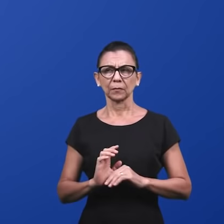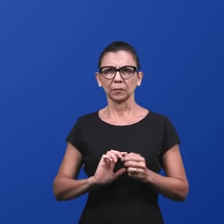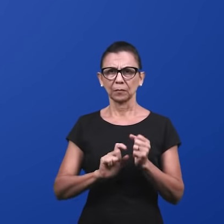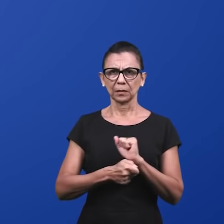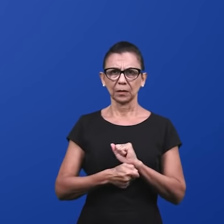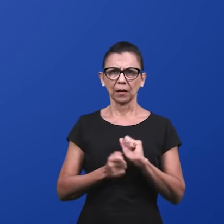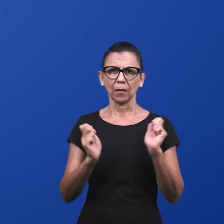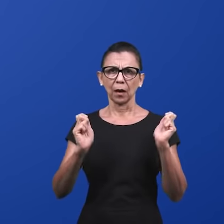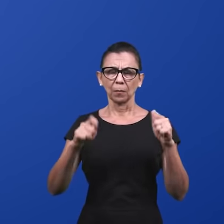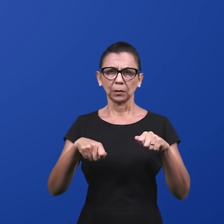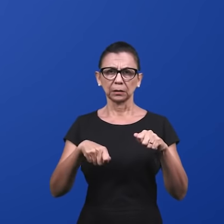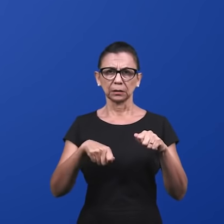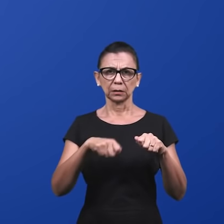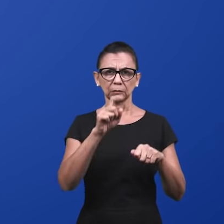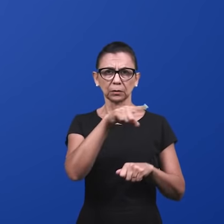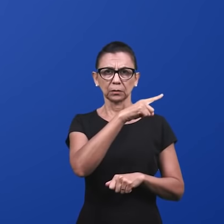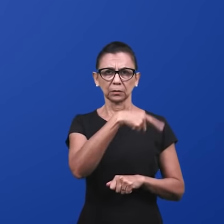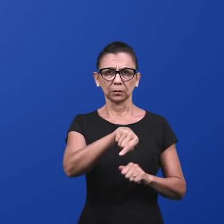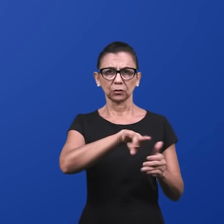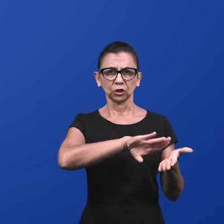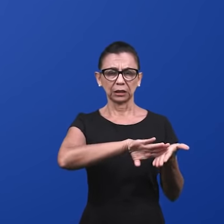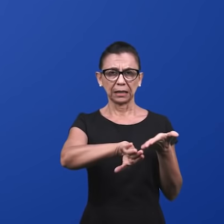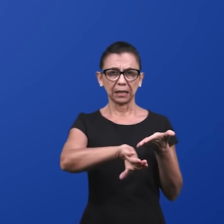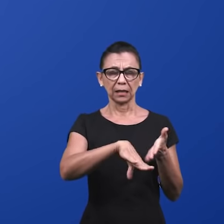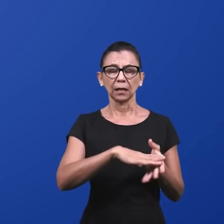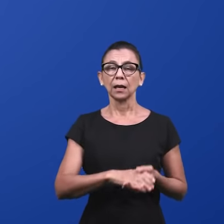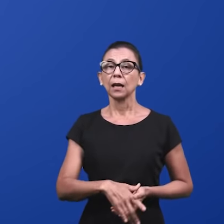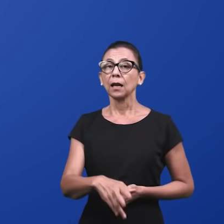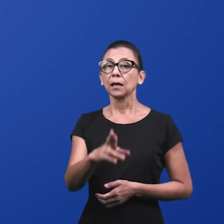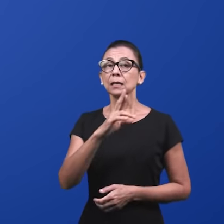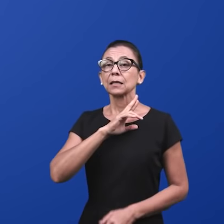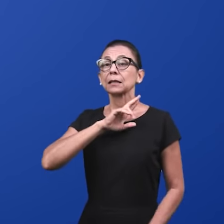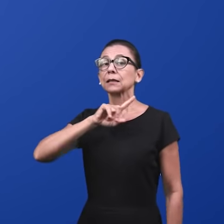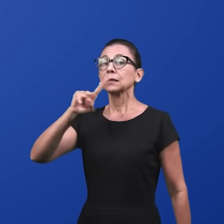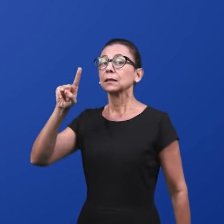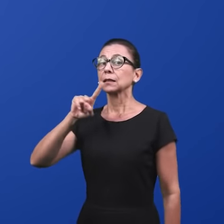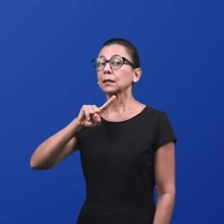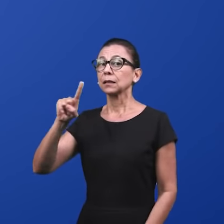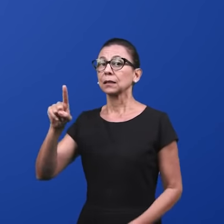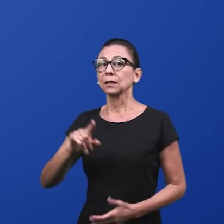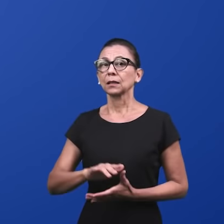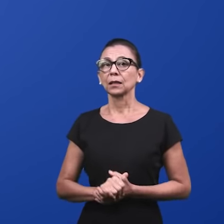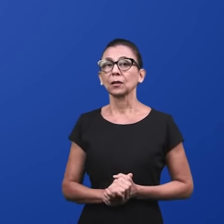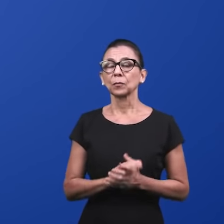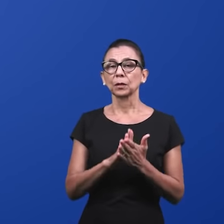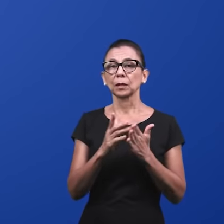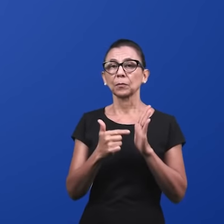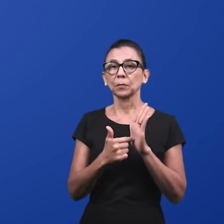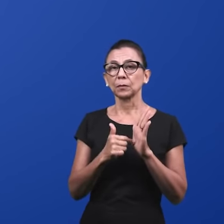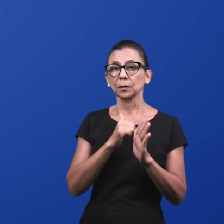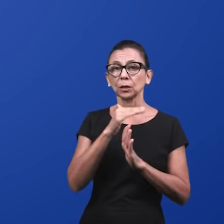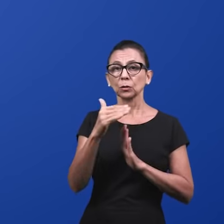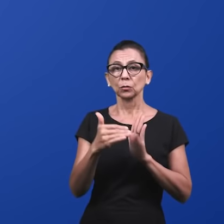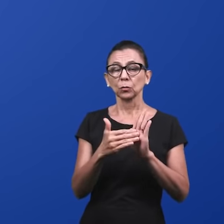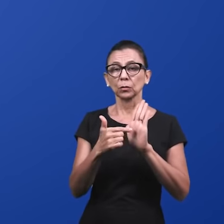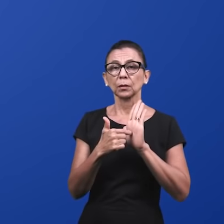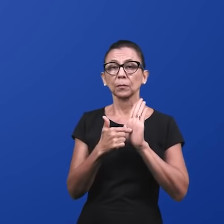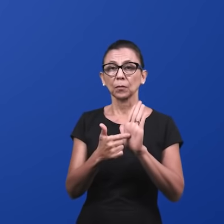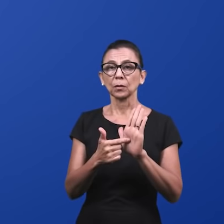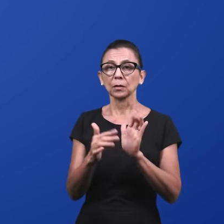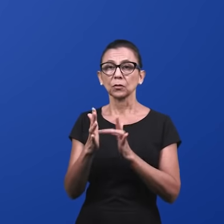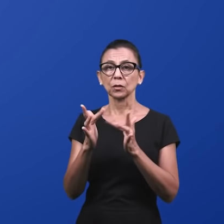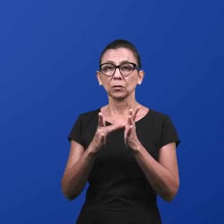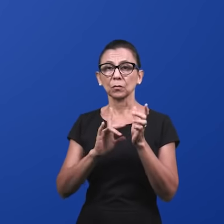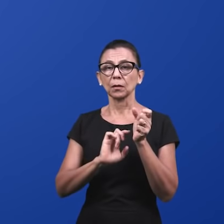excluir o mistério? A resposta é não, porque de Gênesis a Apocalipse, o mistério é o Senhor Jesus Cristo, e